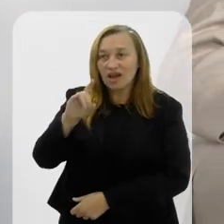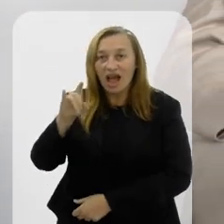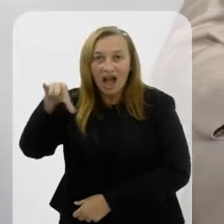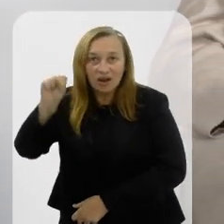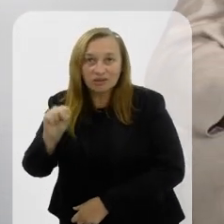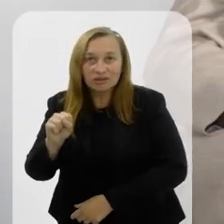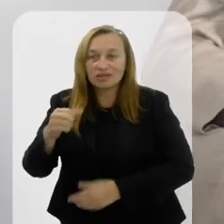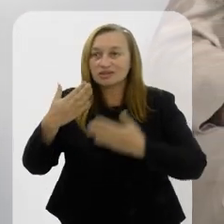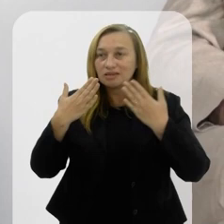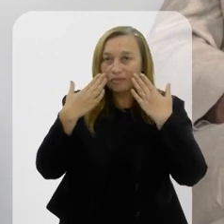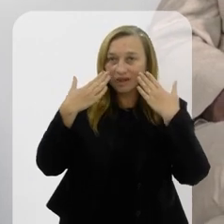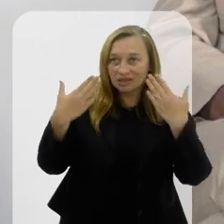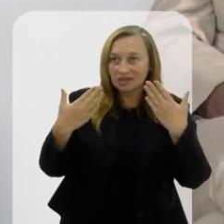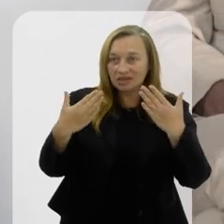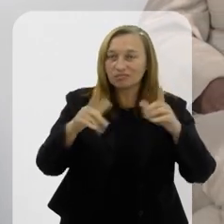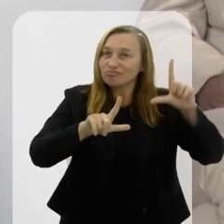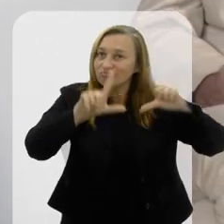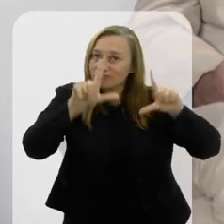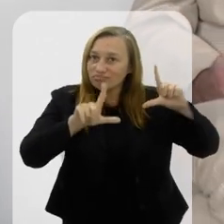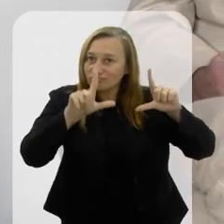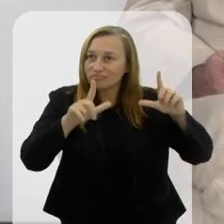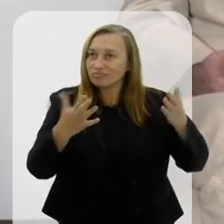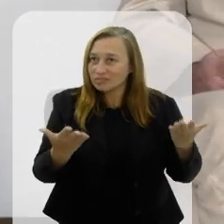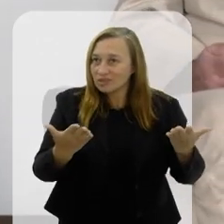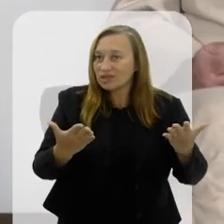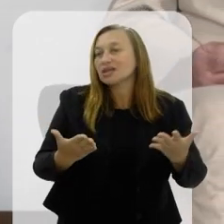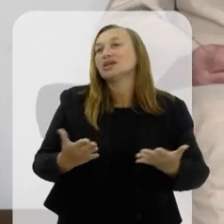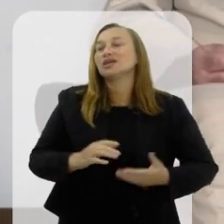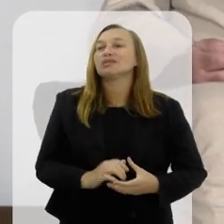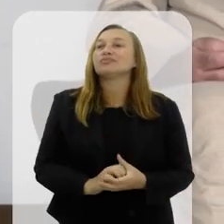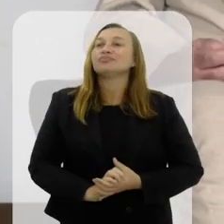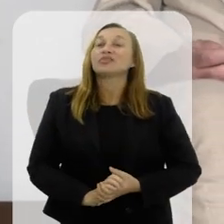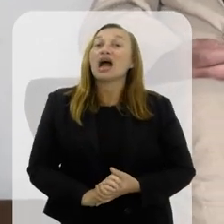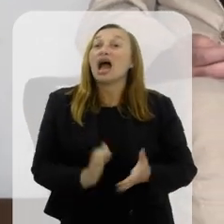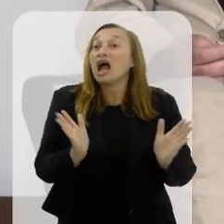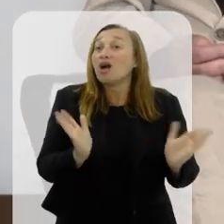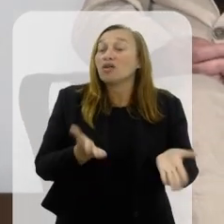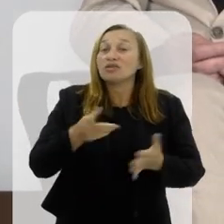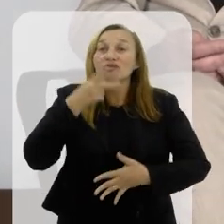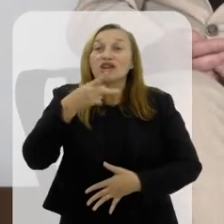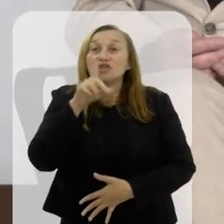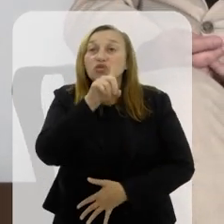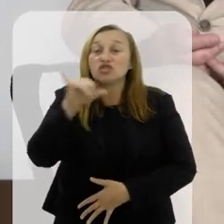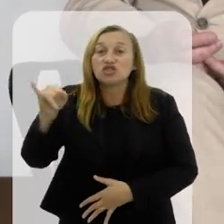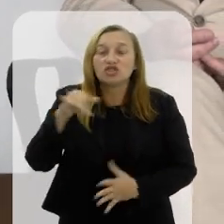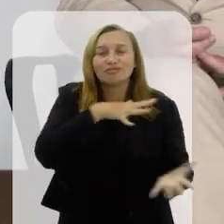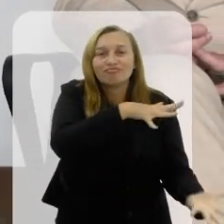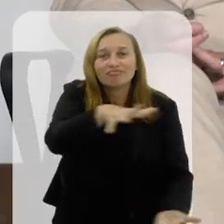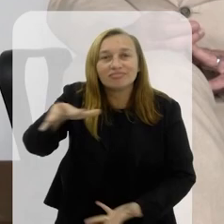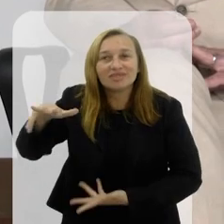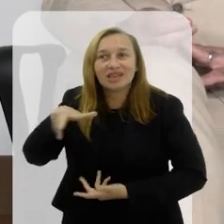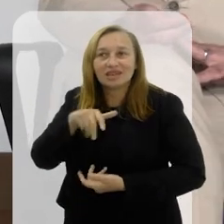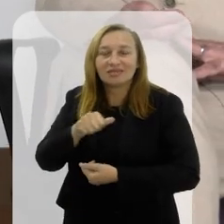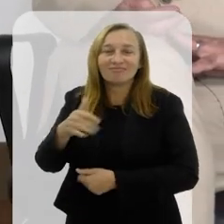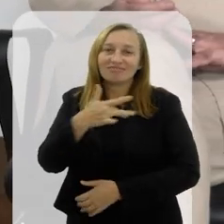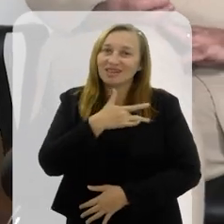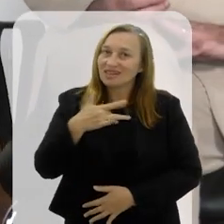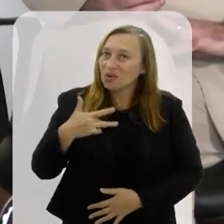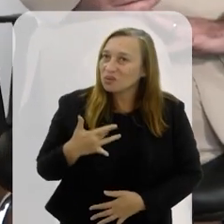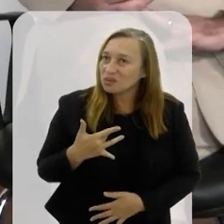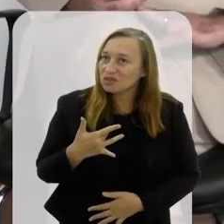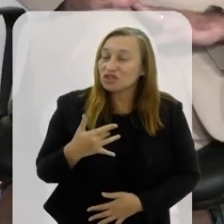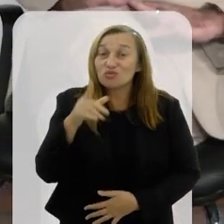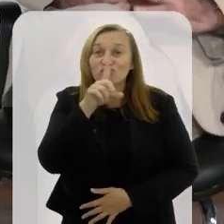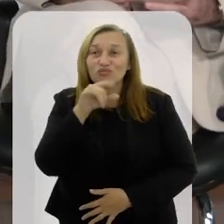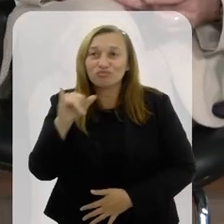esse programa e presido a Comissão de Direito Internacional. Nós estamos tratando aqui do Dia Internacional da